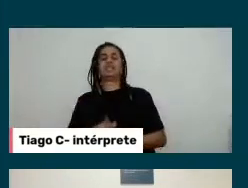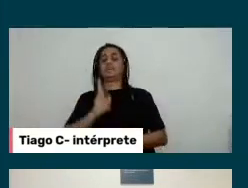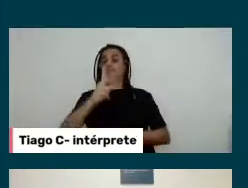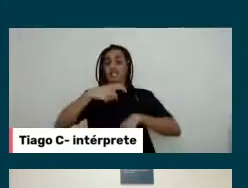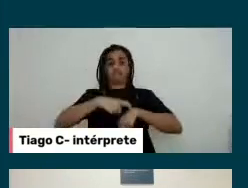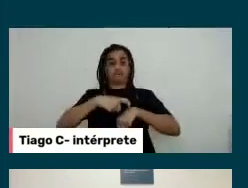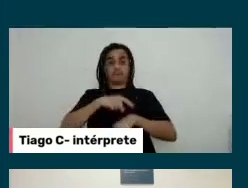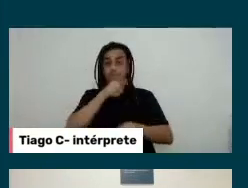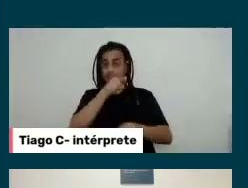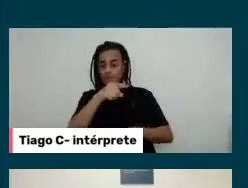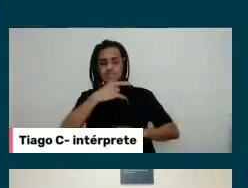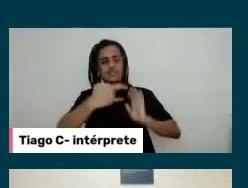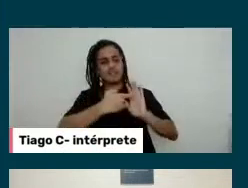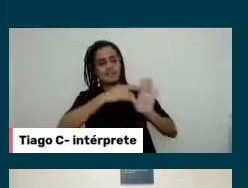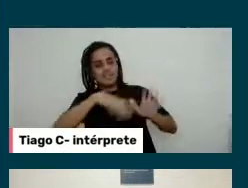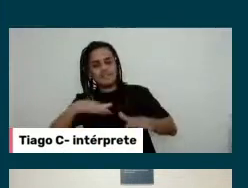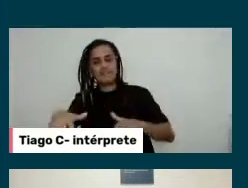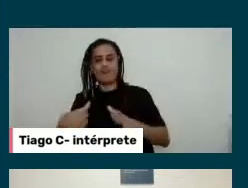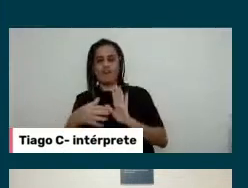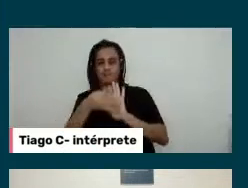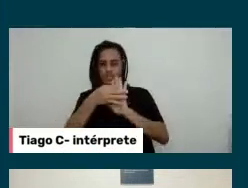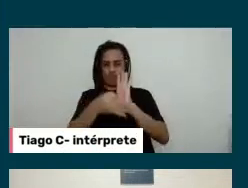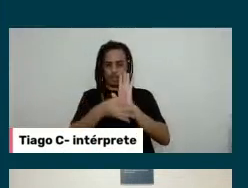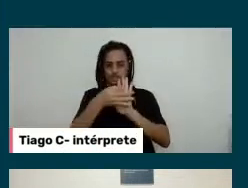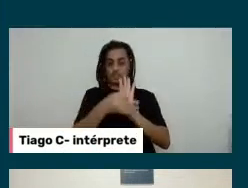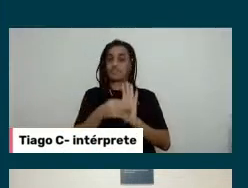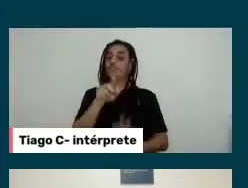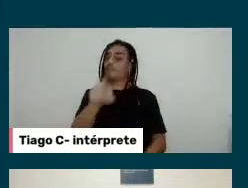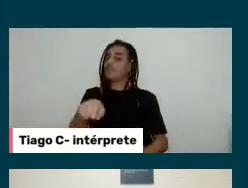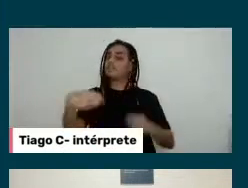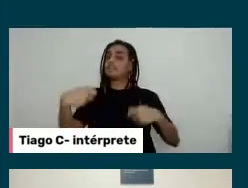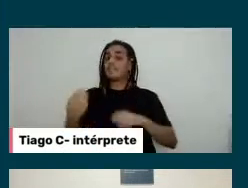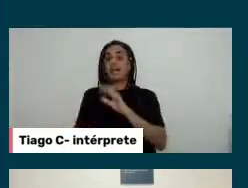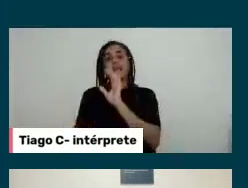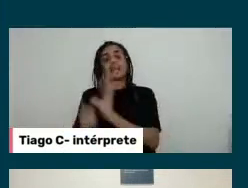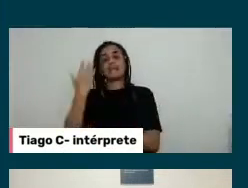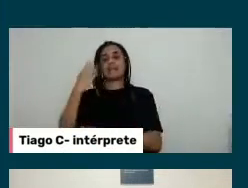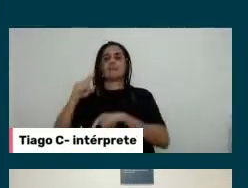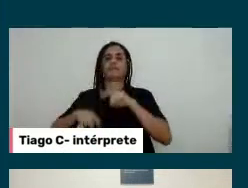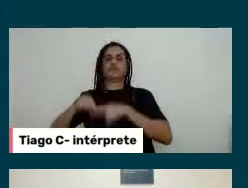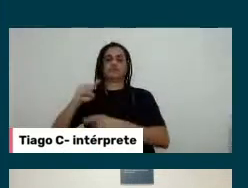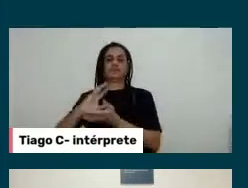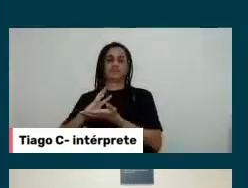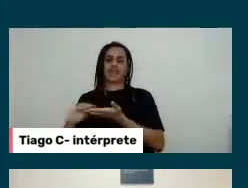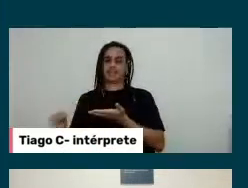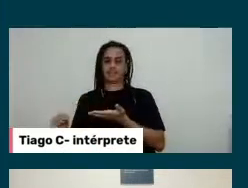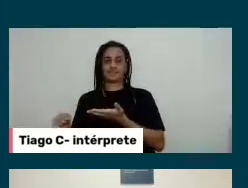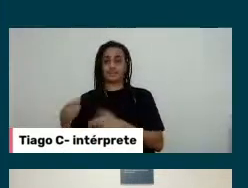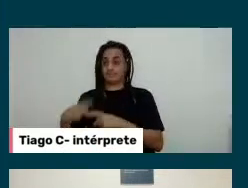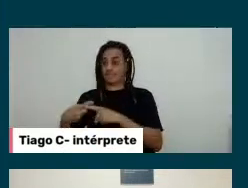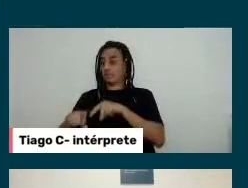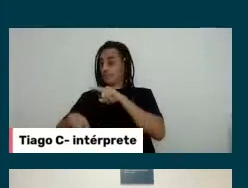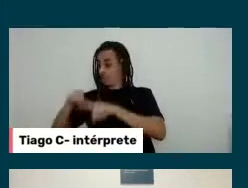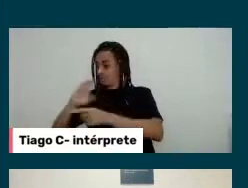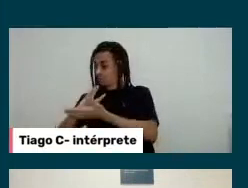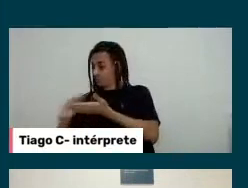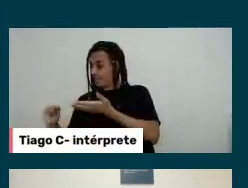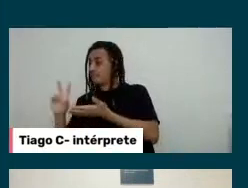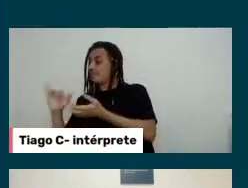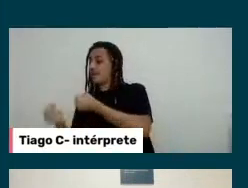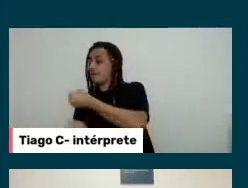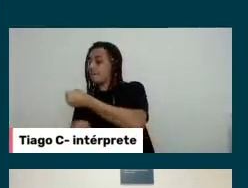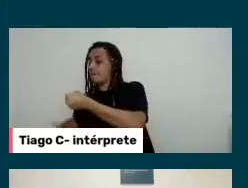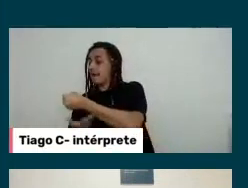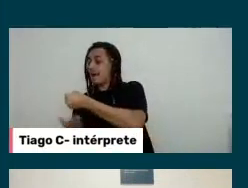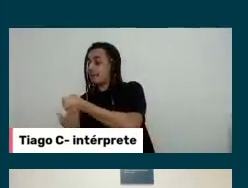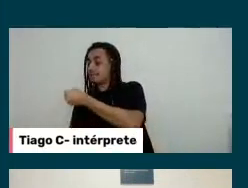você está desenvolvendo o código-fonte, você também tem que desenvolver os produtos de dados. Né? Por quê? Porque eles que vão suportar o resultado do seu